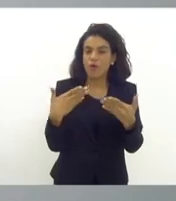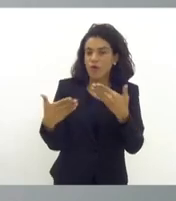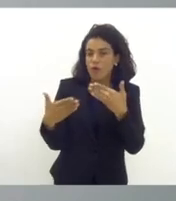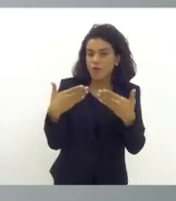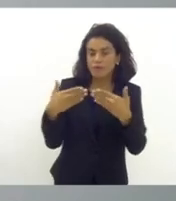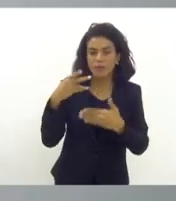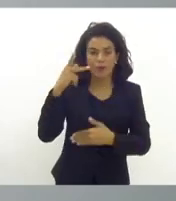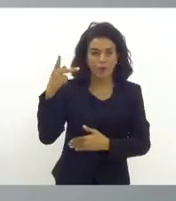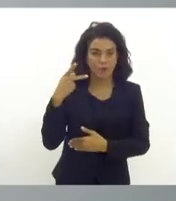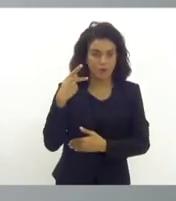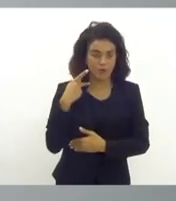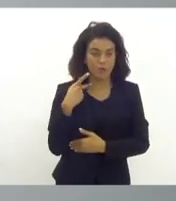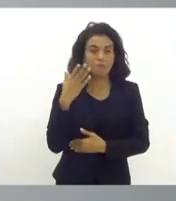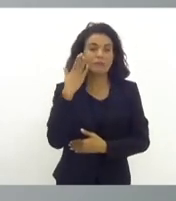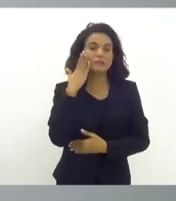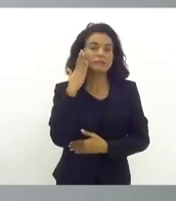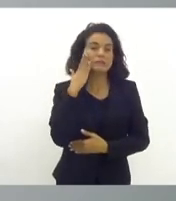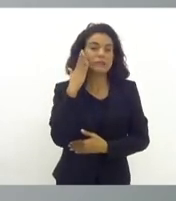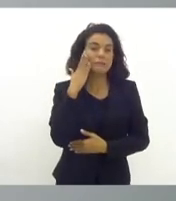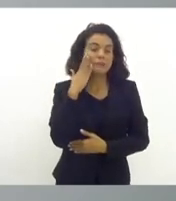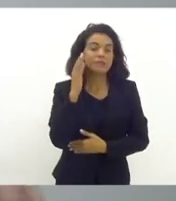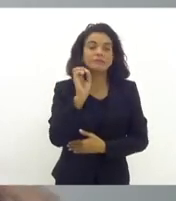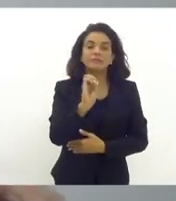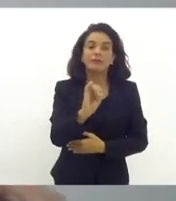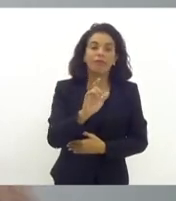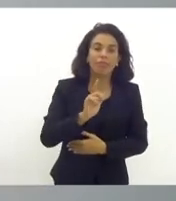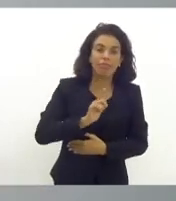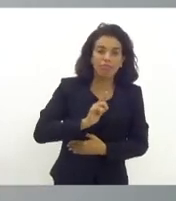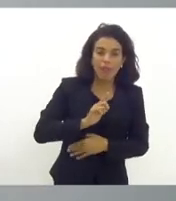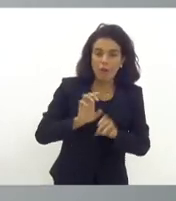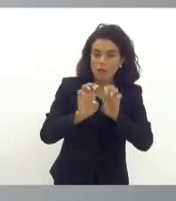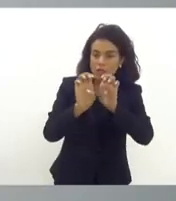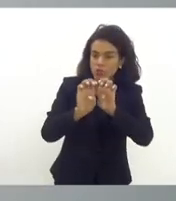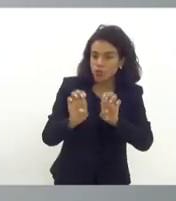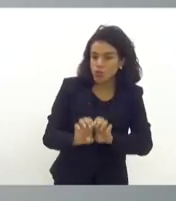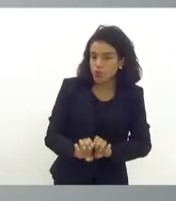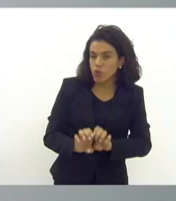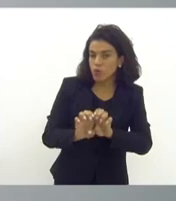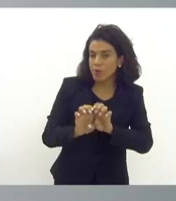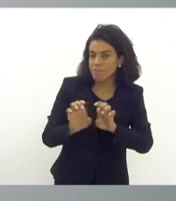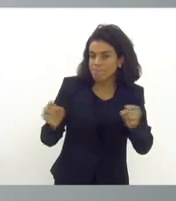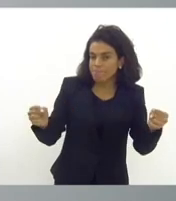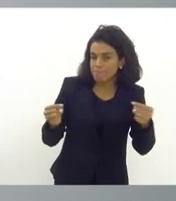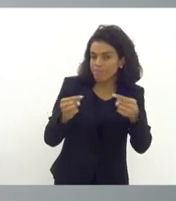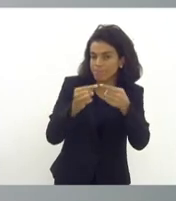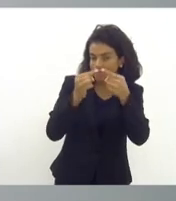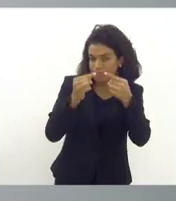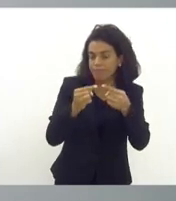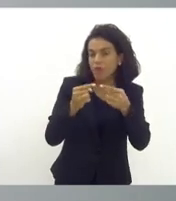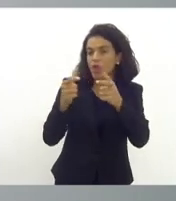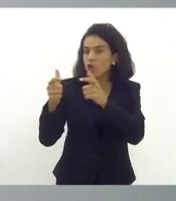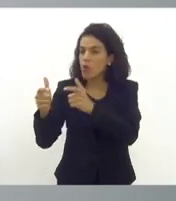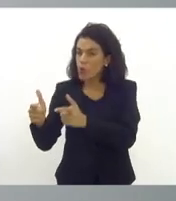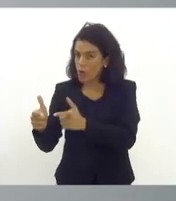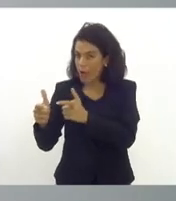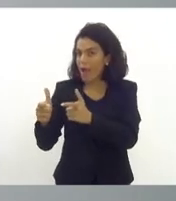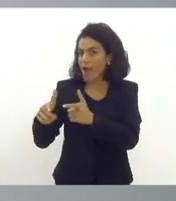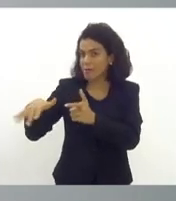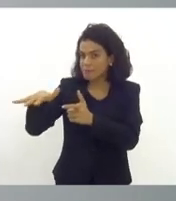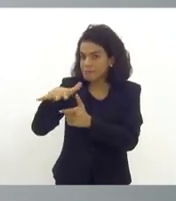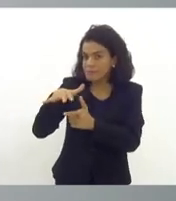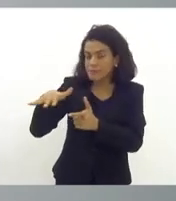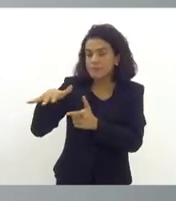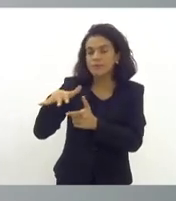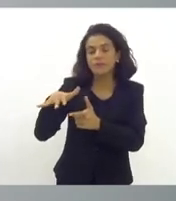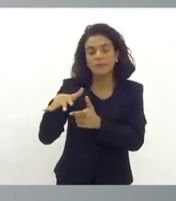para verificar se aquele se há uma estrutura adequada para promover aquela reunião em certa localidade isso tudo é feito